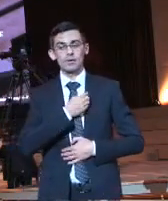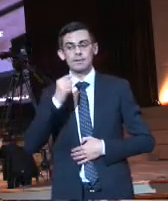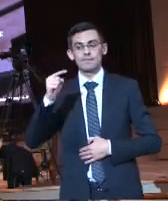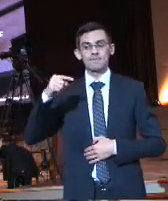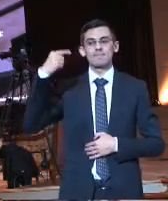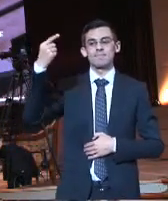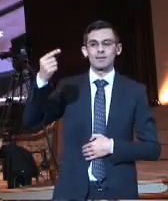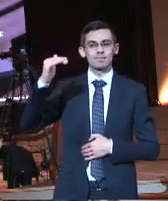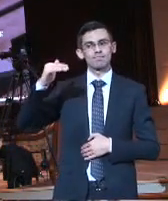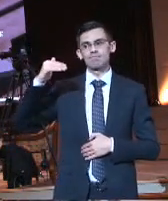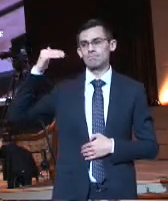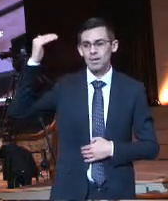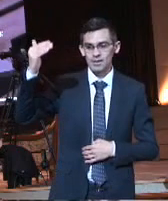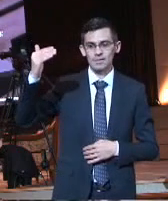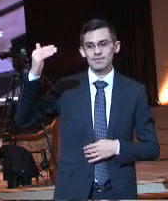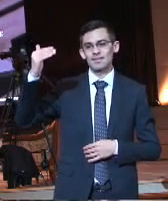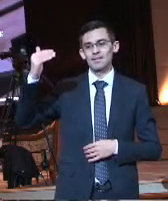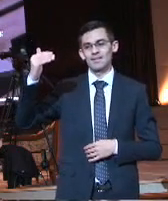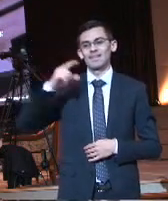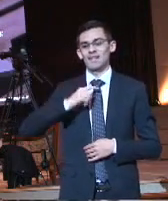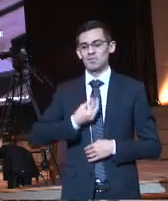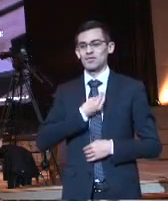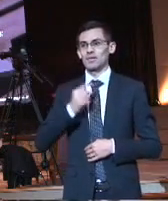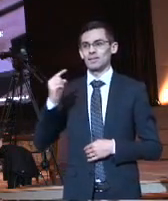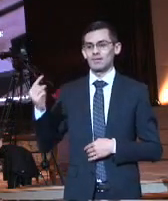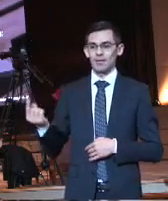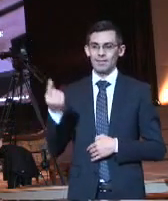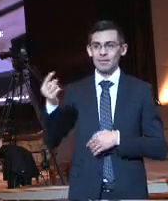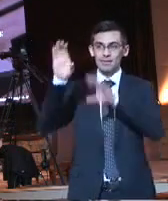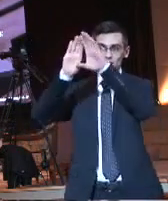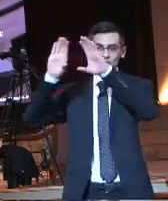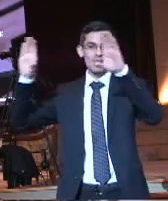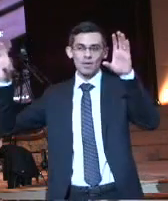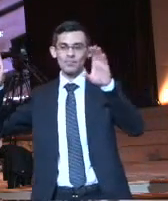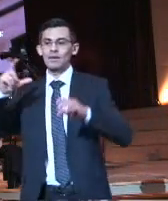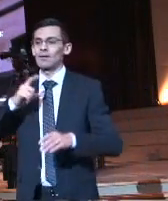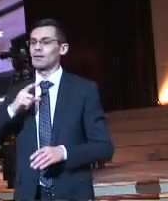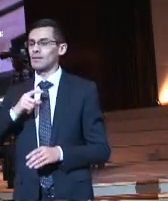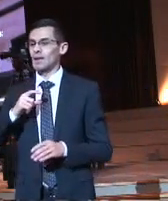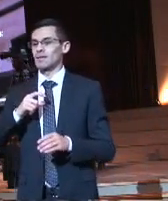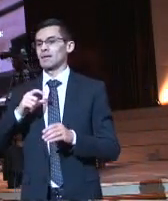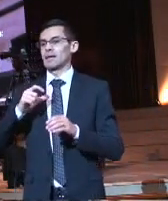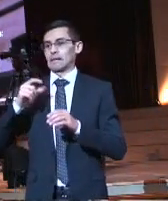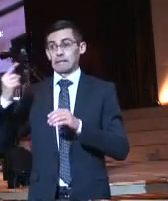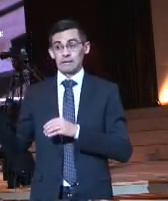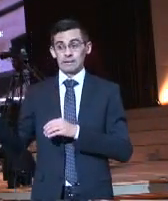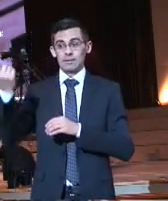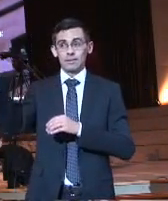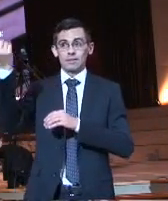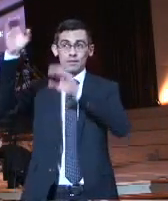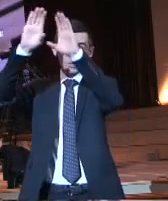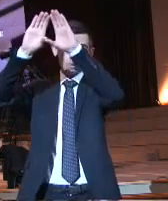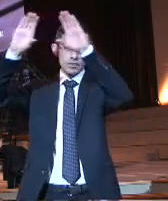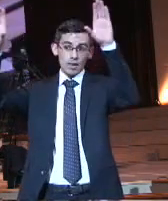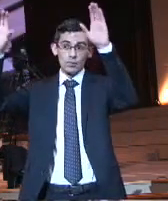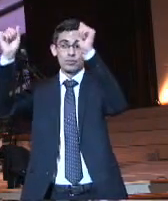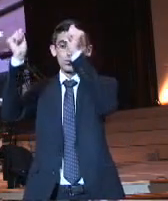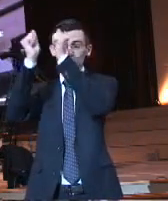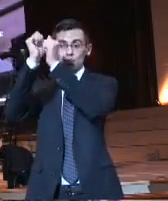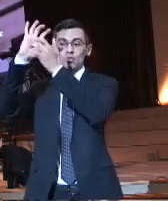além das coisas que estão acontecendo aqui e agora. E que existe uma dimensão eterna. E que